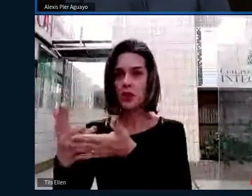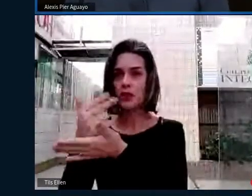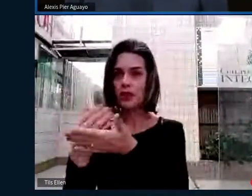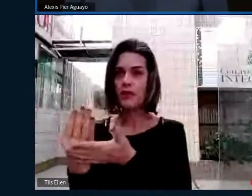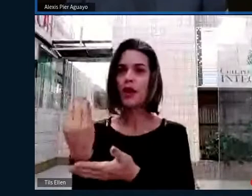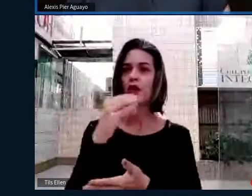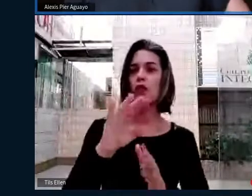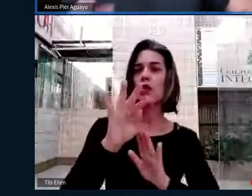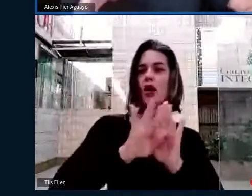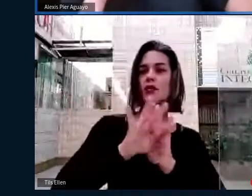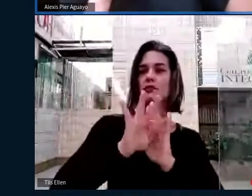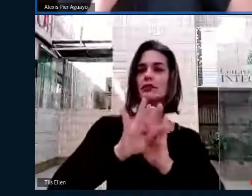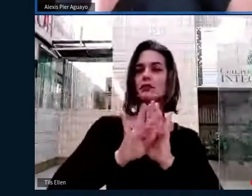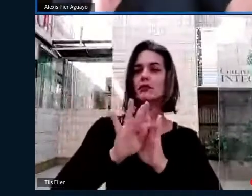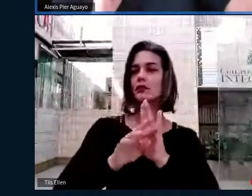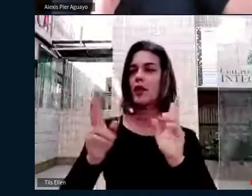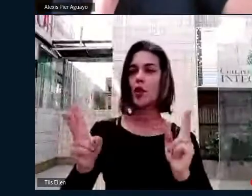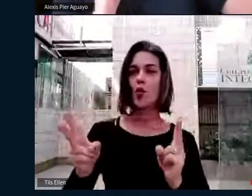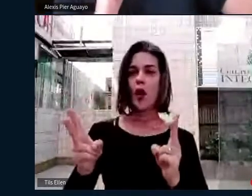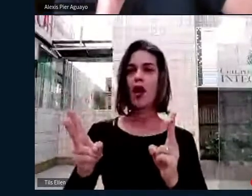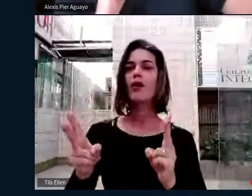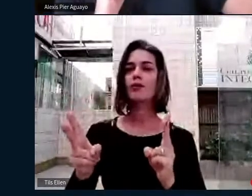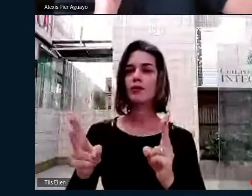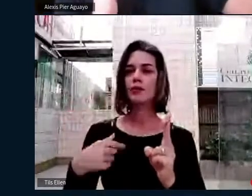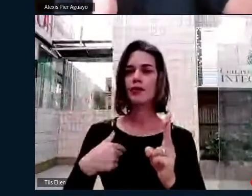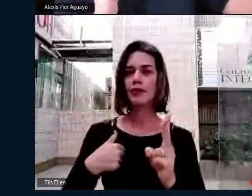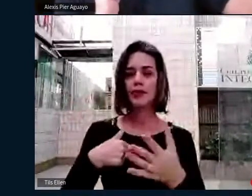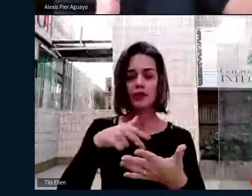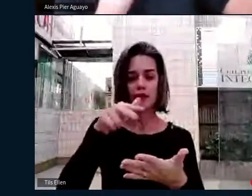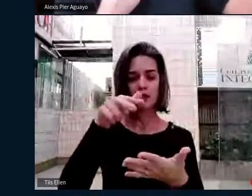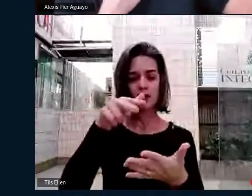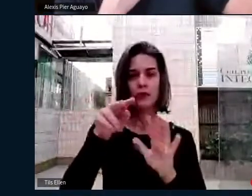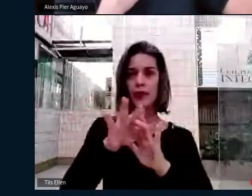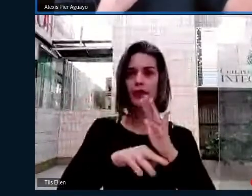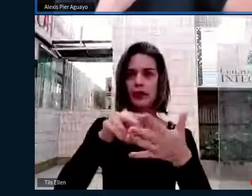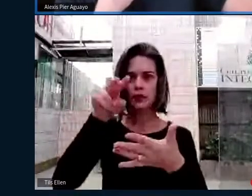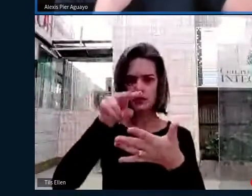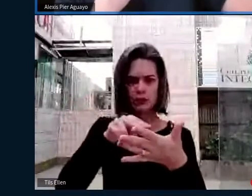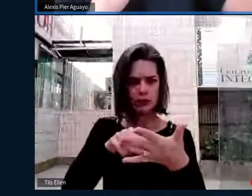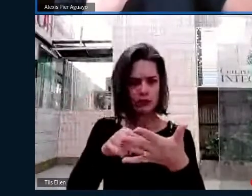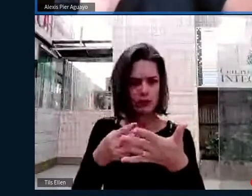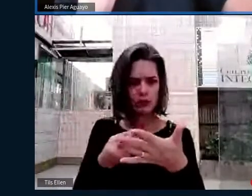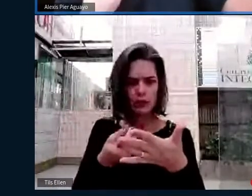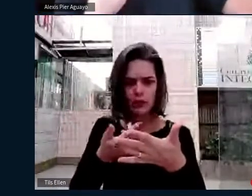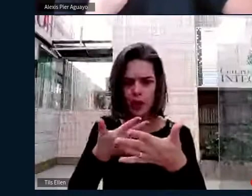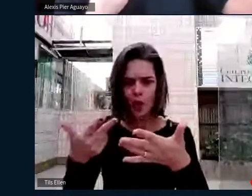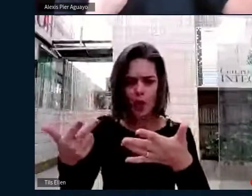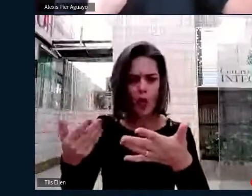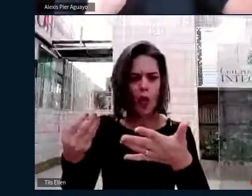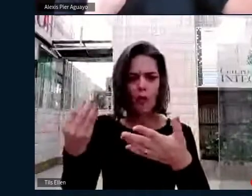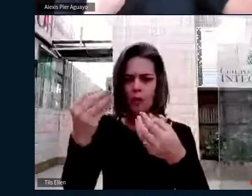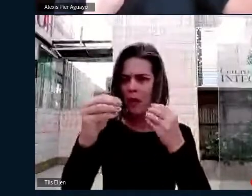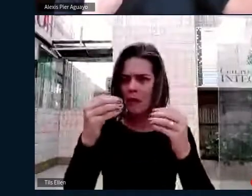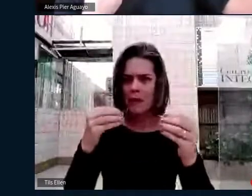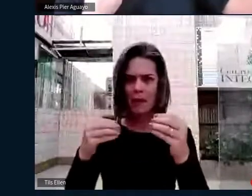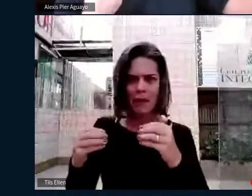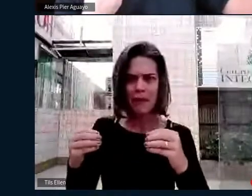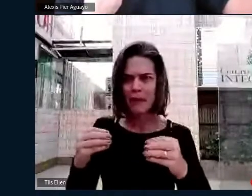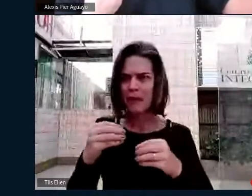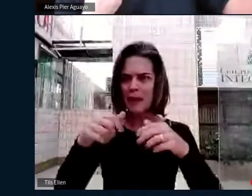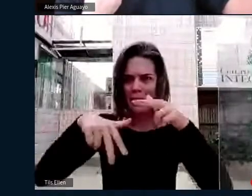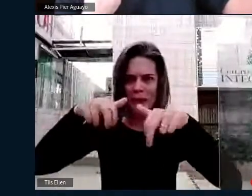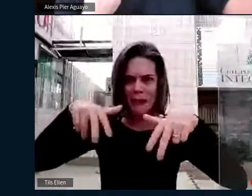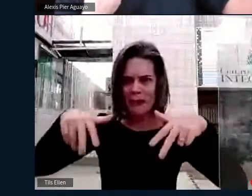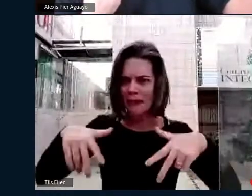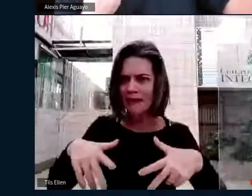já para o leitor. Perfeito. Eu fiquei pensando, eu fiquei olhando, eu falei, nossa, quanta coisa, né? Você descreve, mas onde que tá tal coisa? Aí na sua